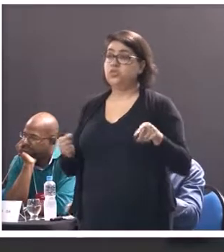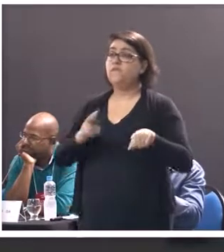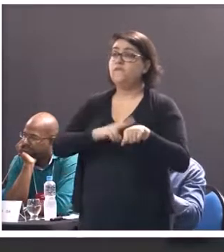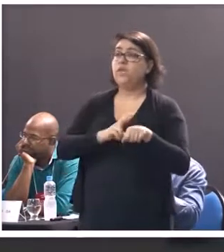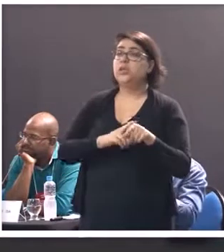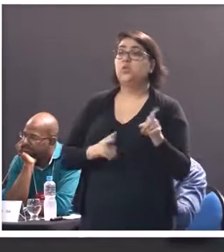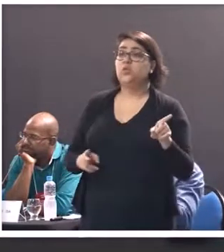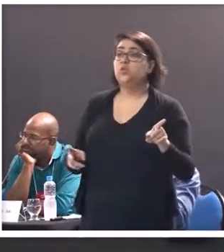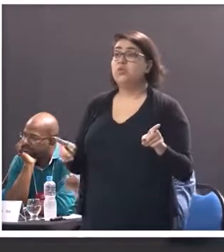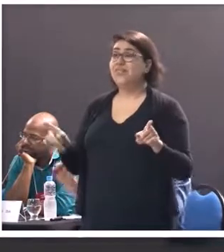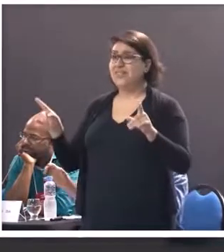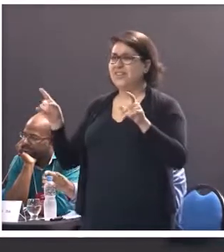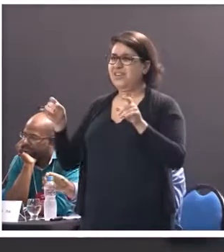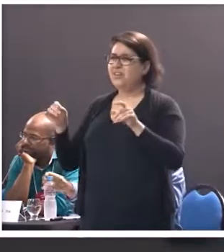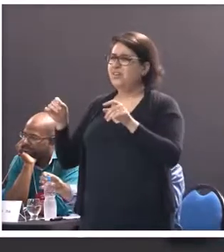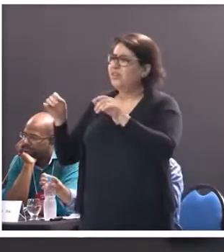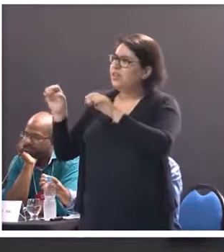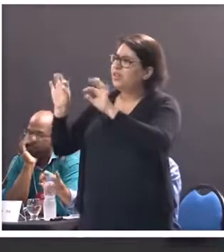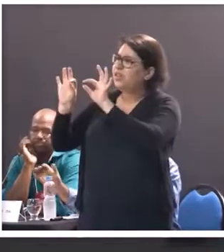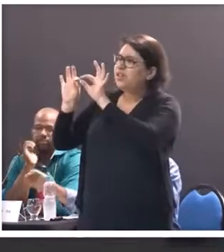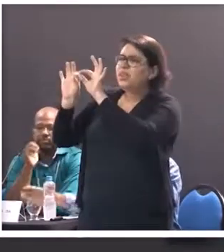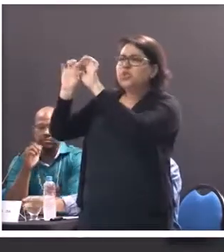Estruturalmente, são idênticas.